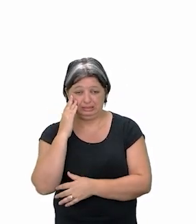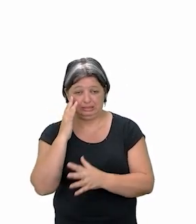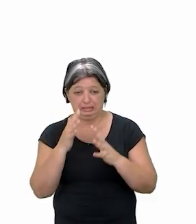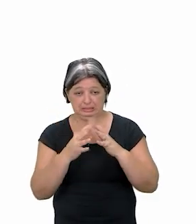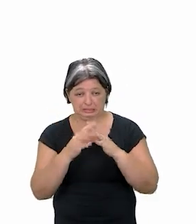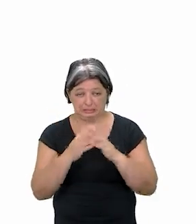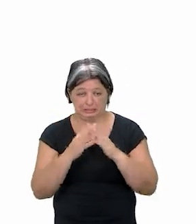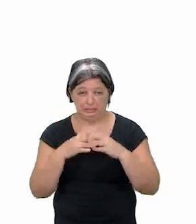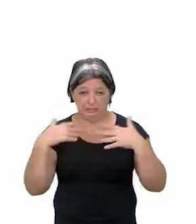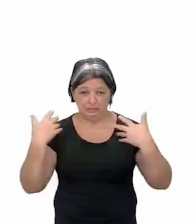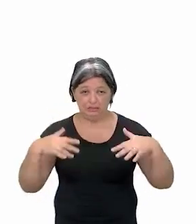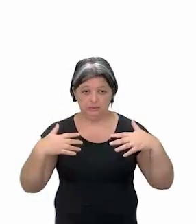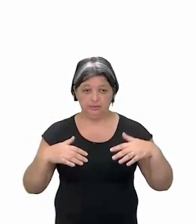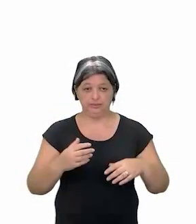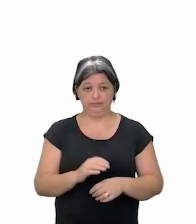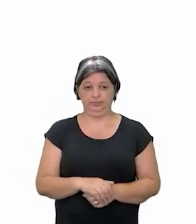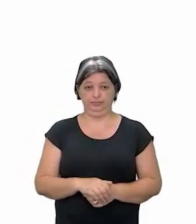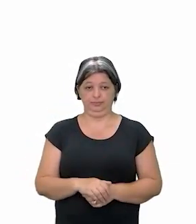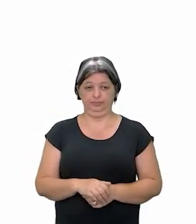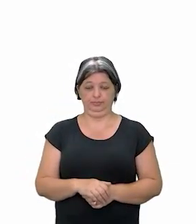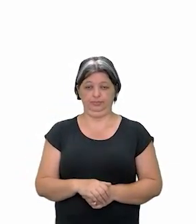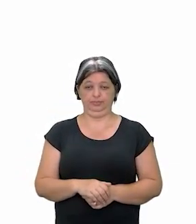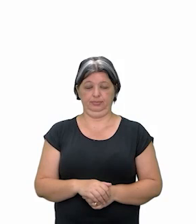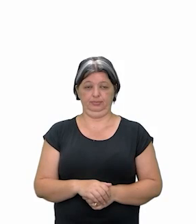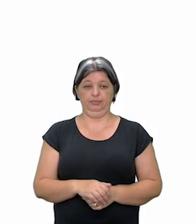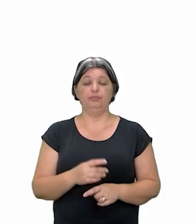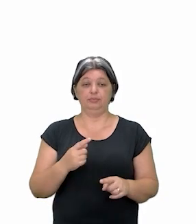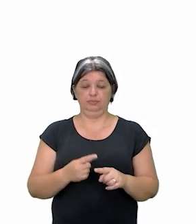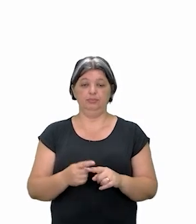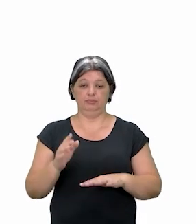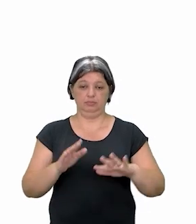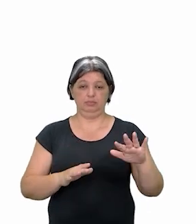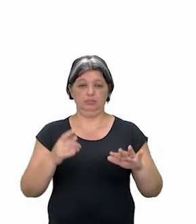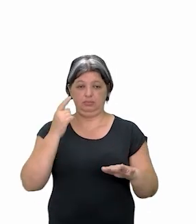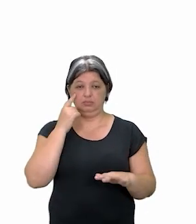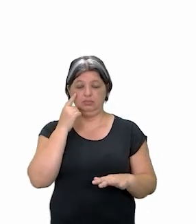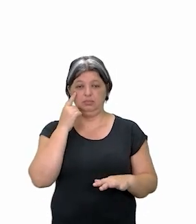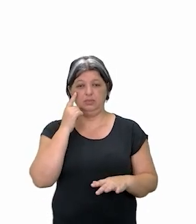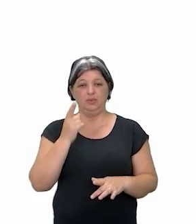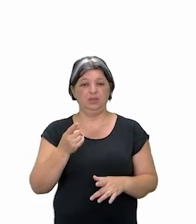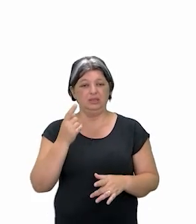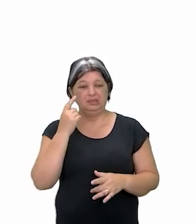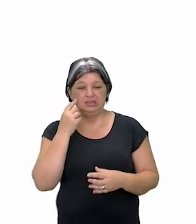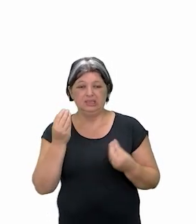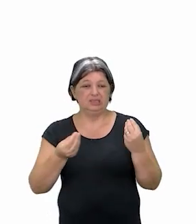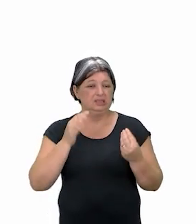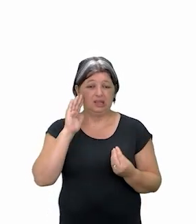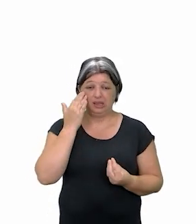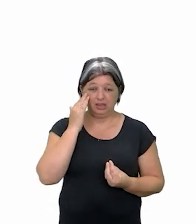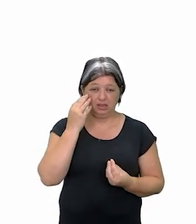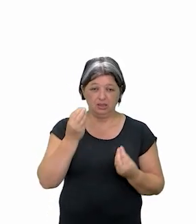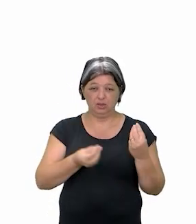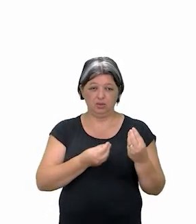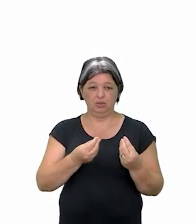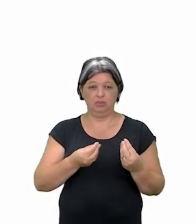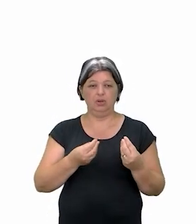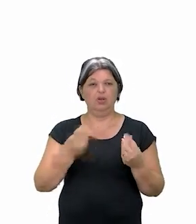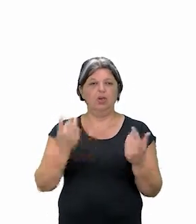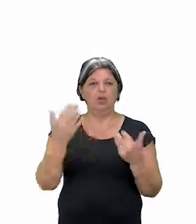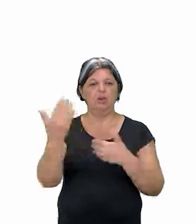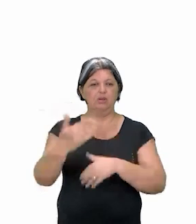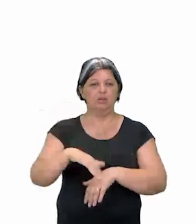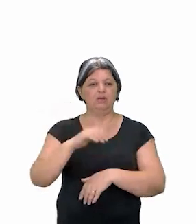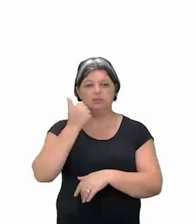entender matemática também está dentro, né? Mas não vou entender biologia, não vou entender química ou a própria ciência quando a gente está no